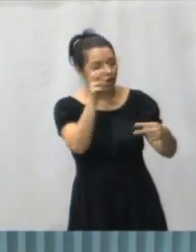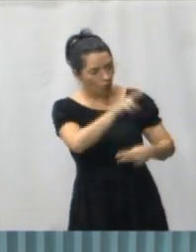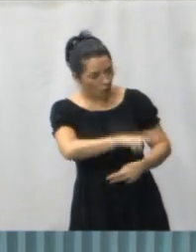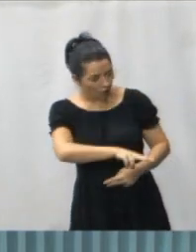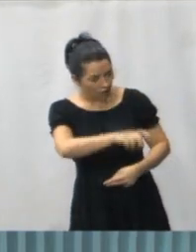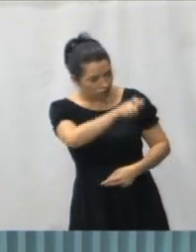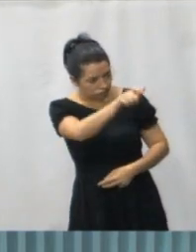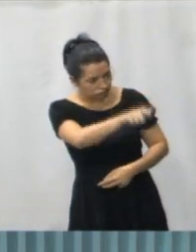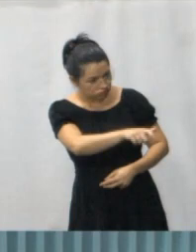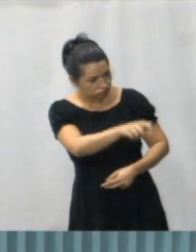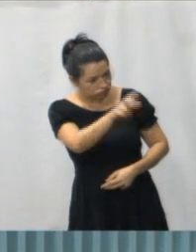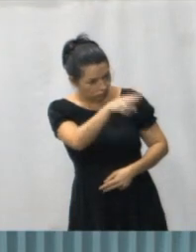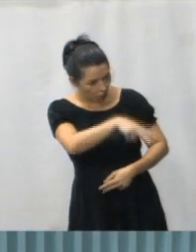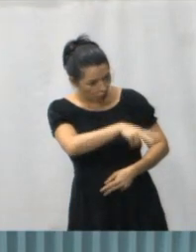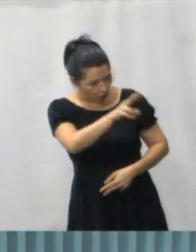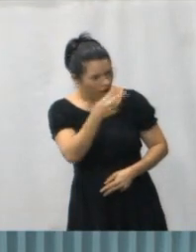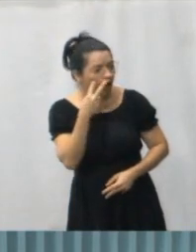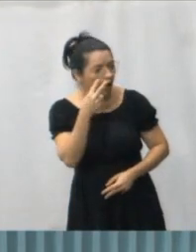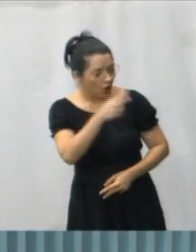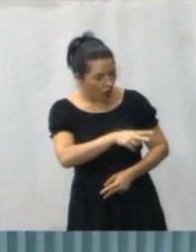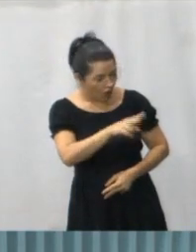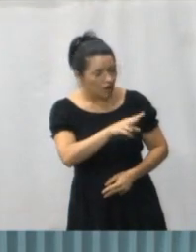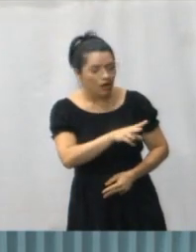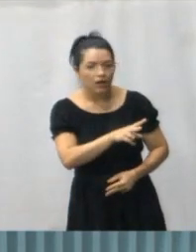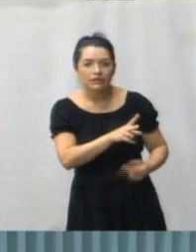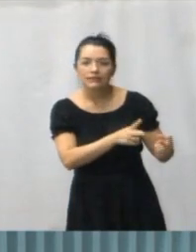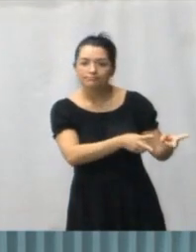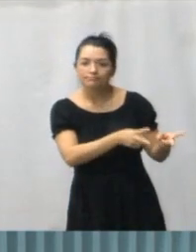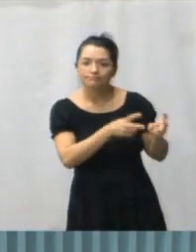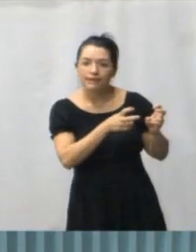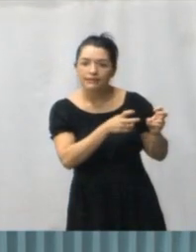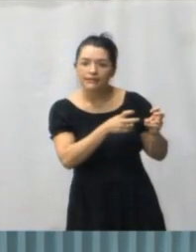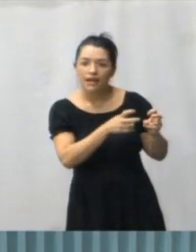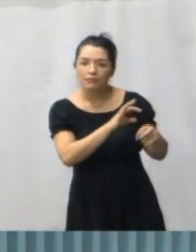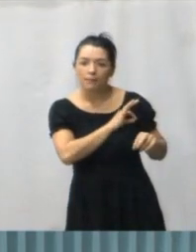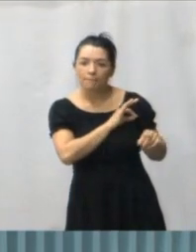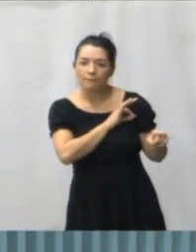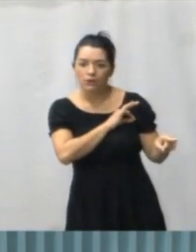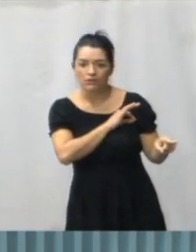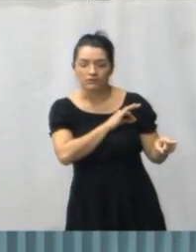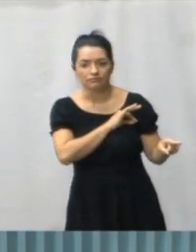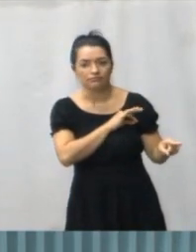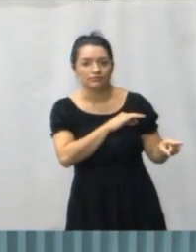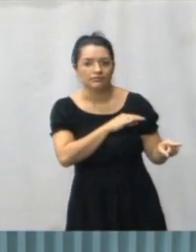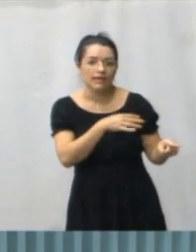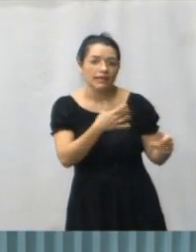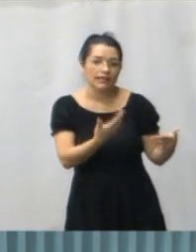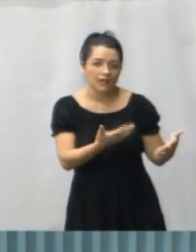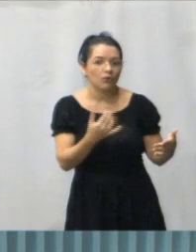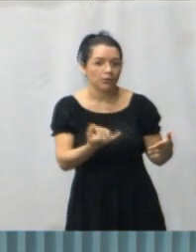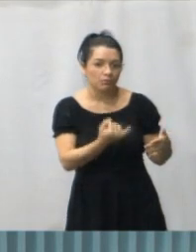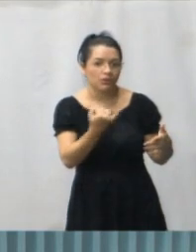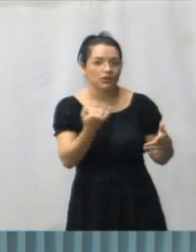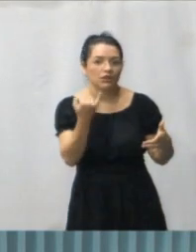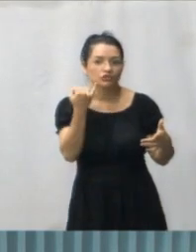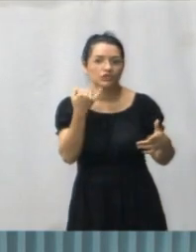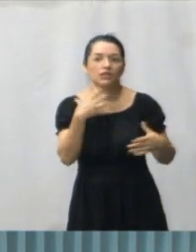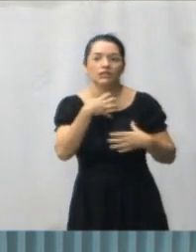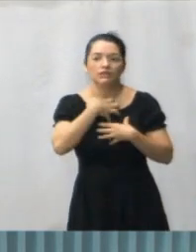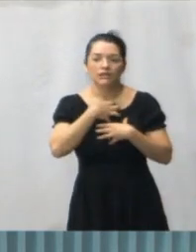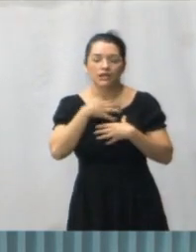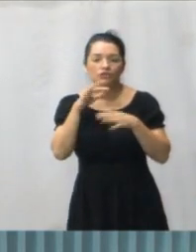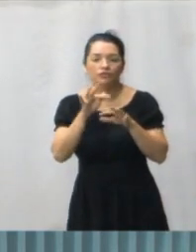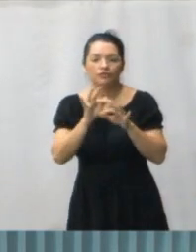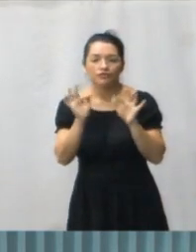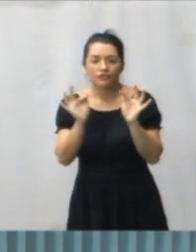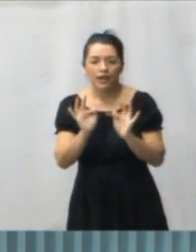atividade dos guardas municipais. Fico feliz de estar votando isso hoje. E mais feliz ainda, porque